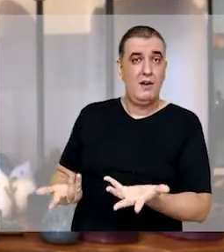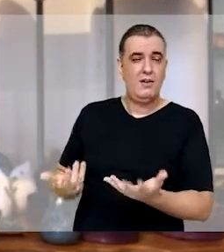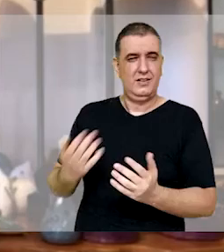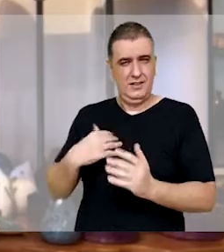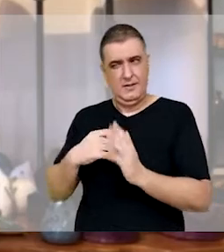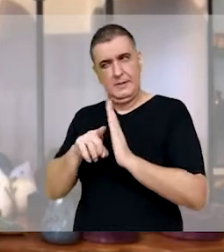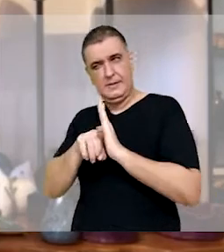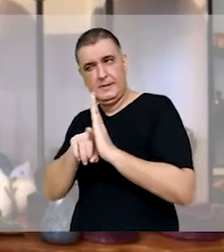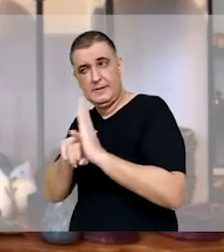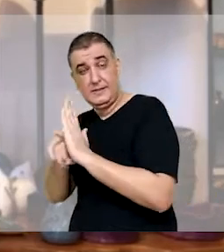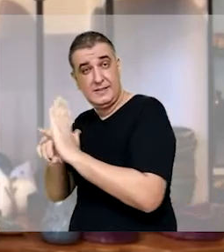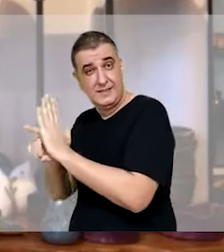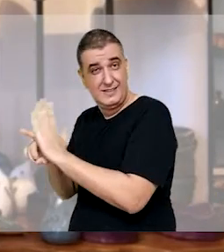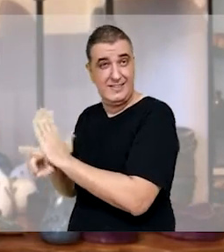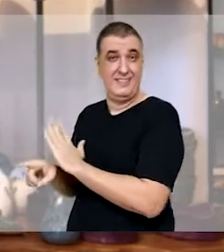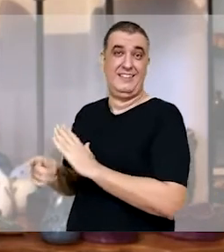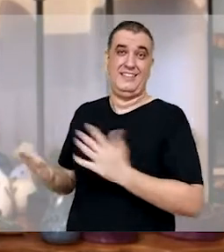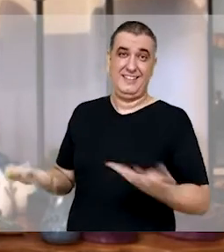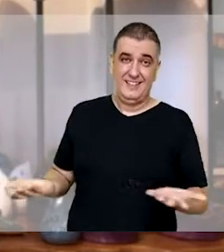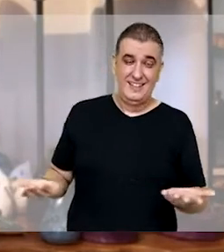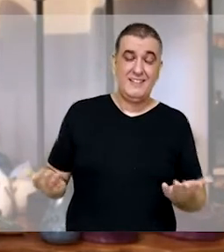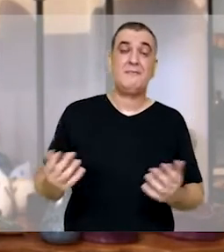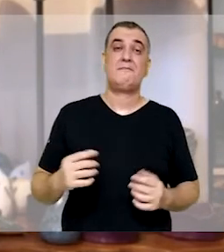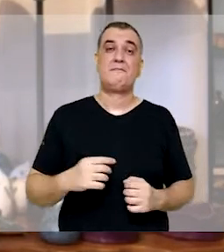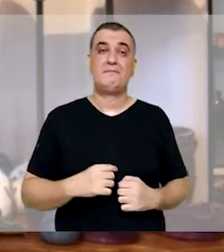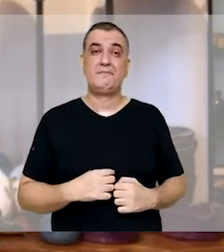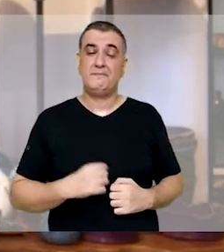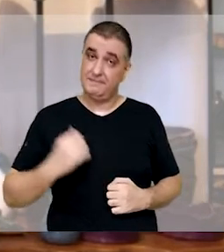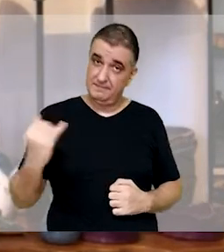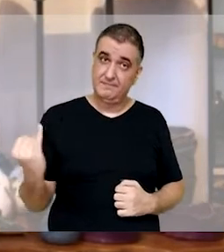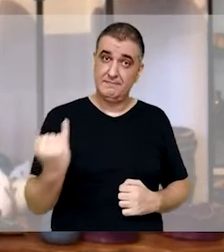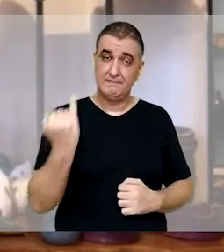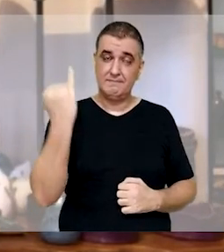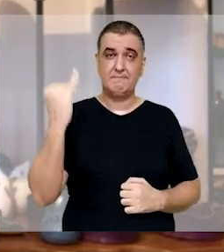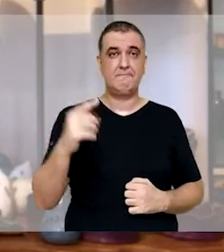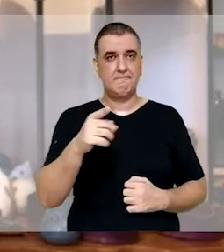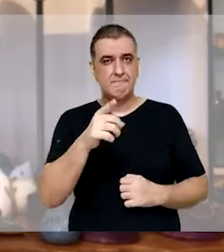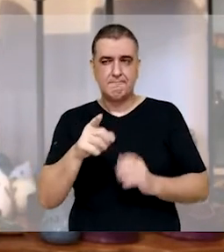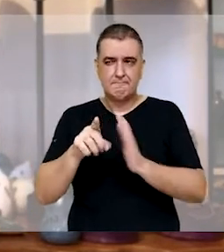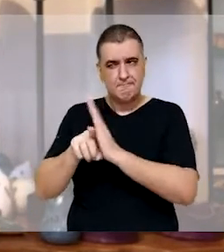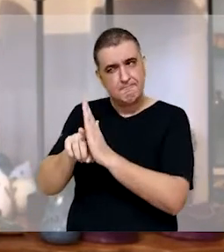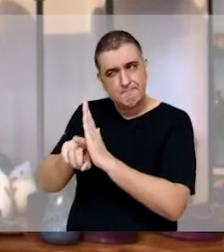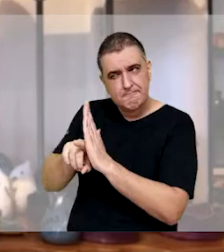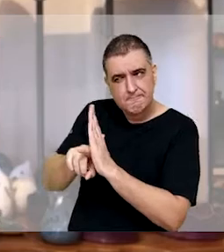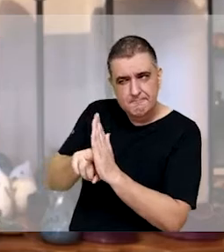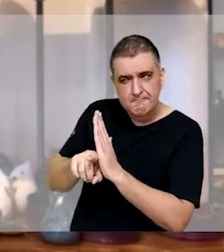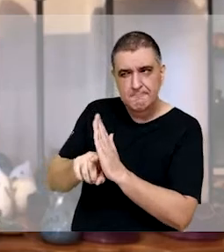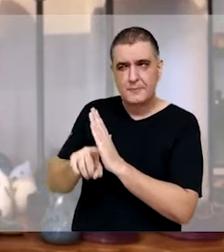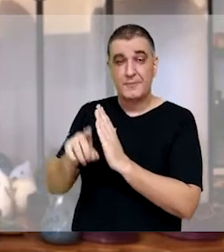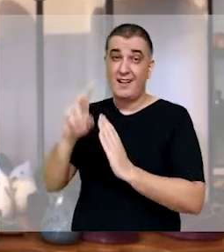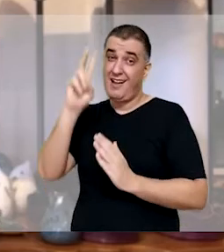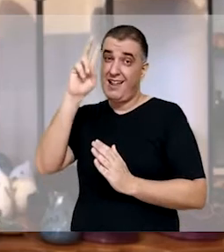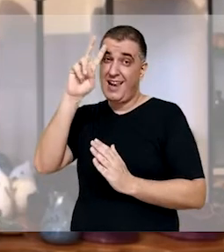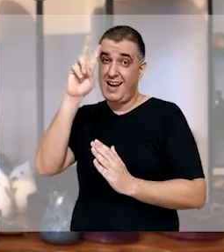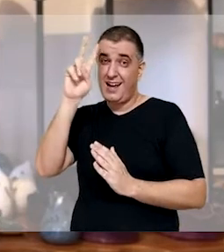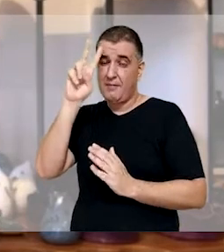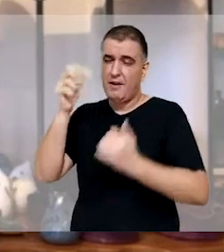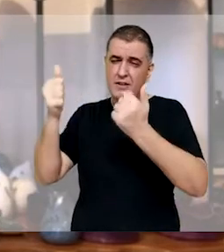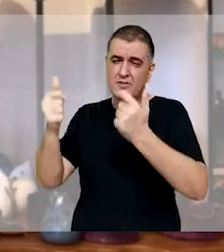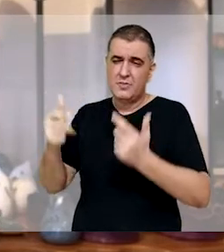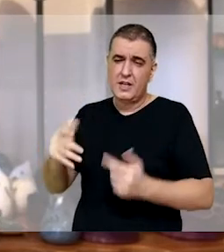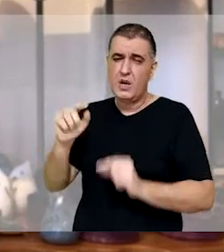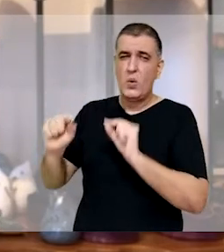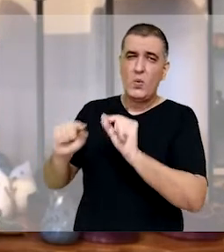colocar sereia, para ser fotografada. Então, tudo depende do conceito e da história que você